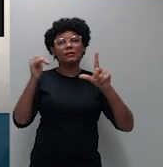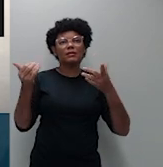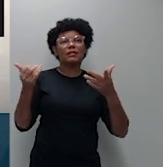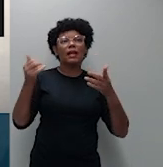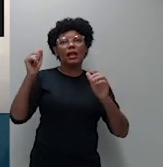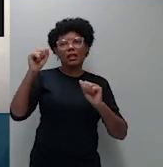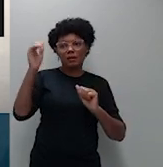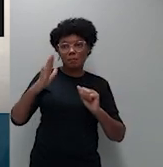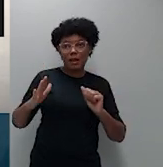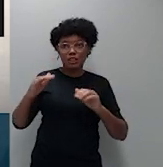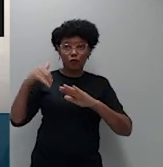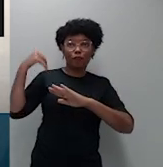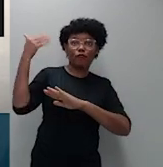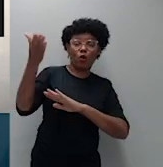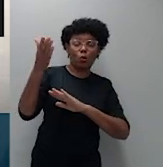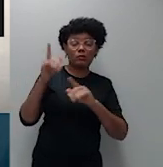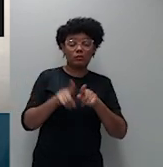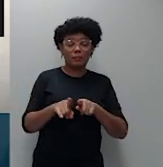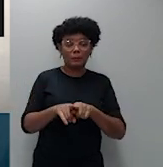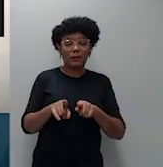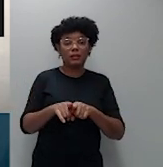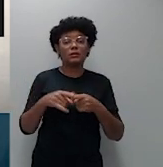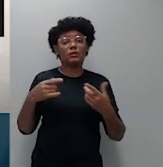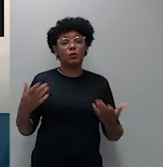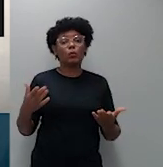o nome